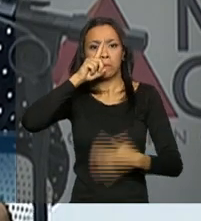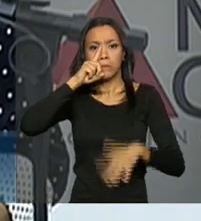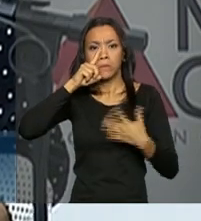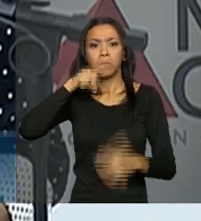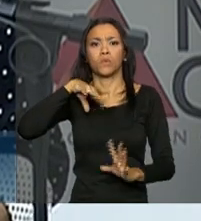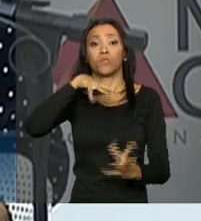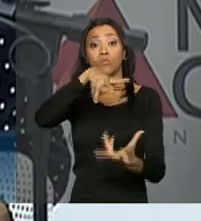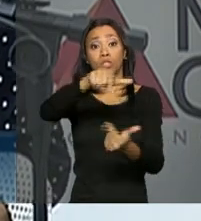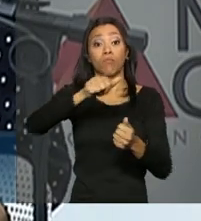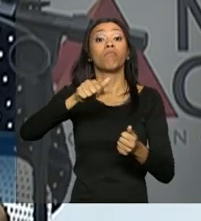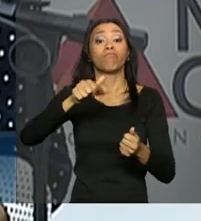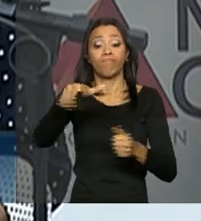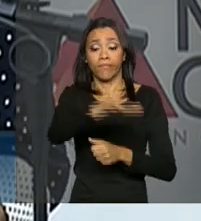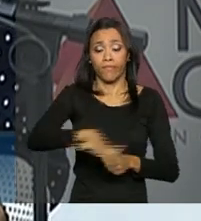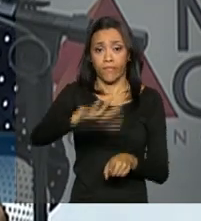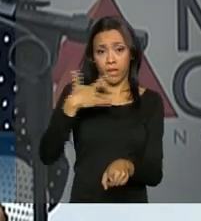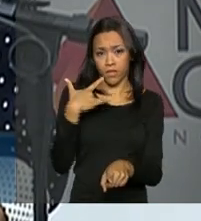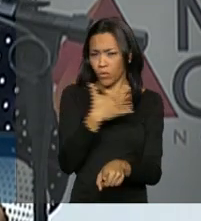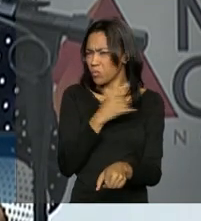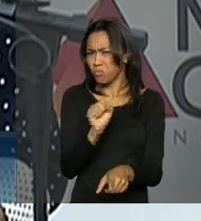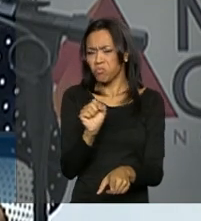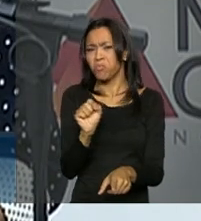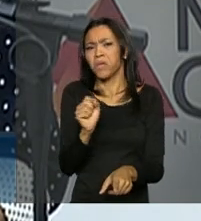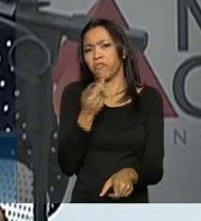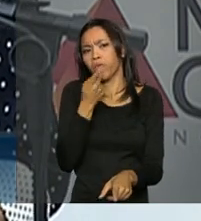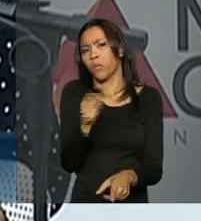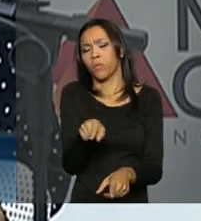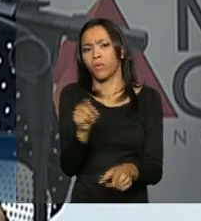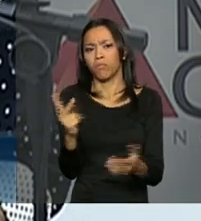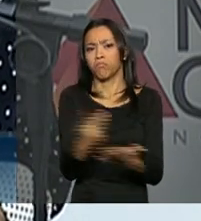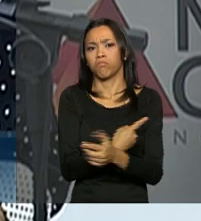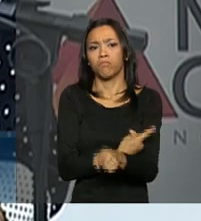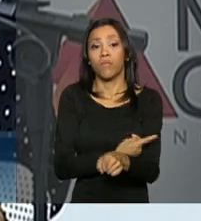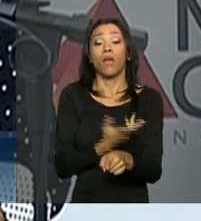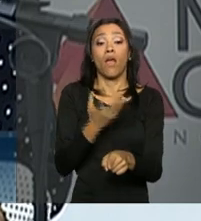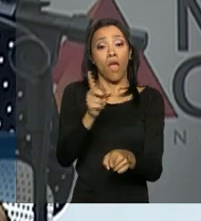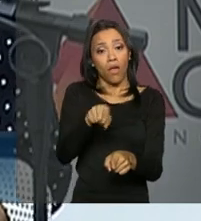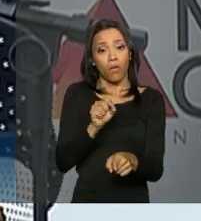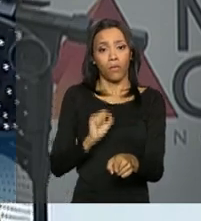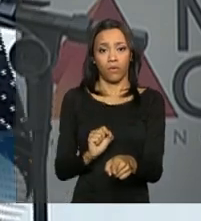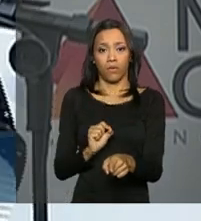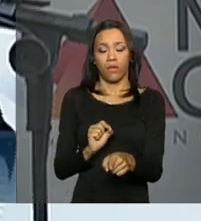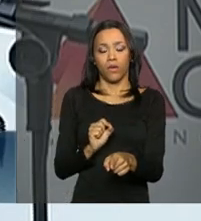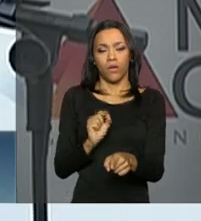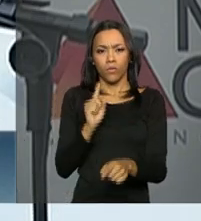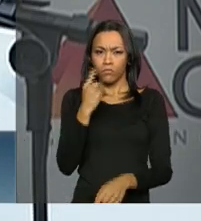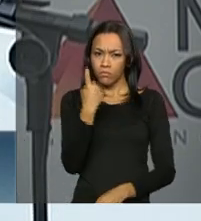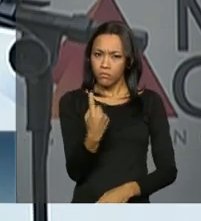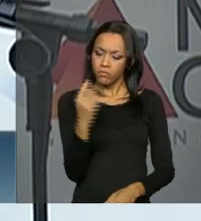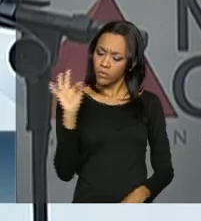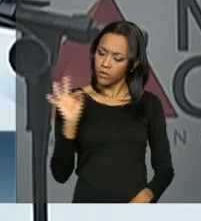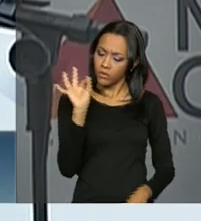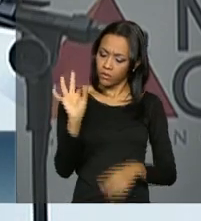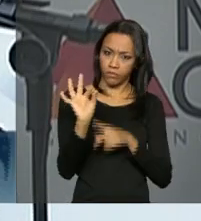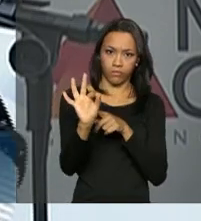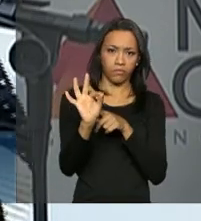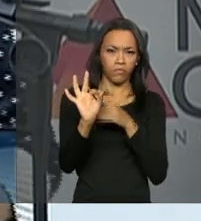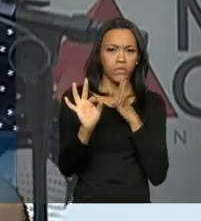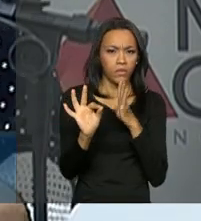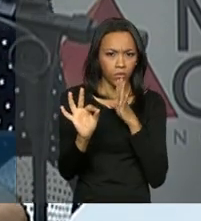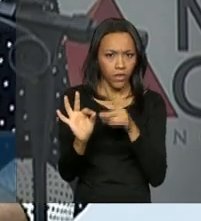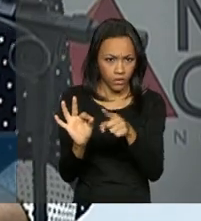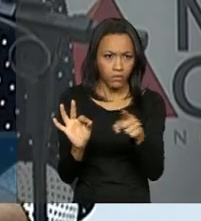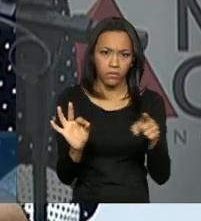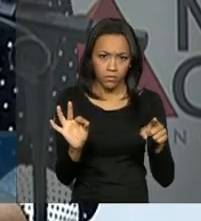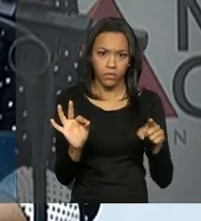internacional na área de saúde, que é o fato de que um mosquito determinado que nós conhecemos